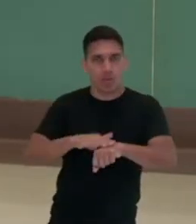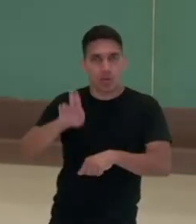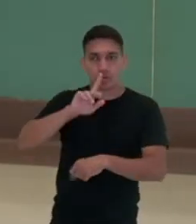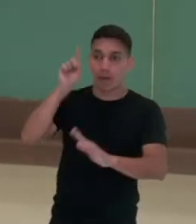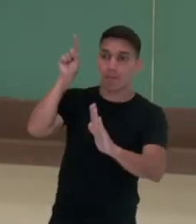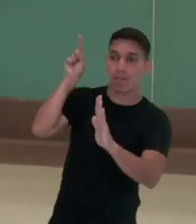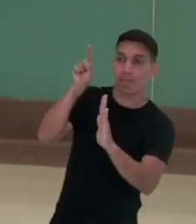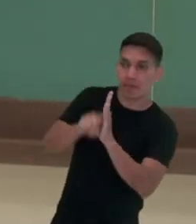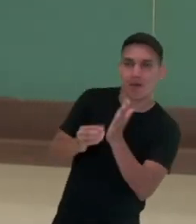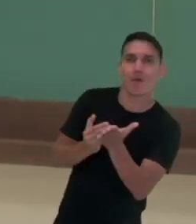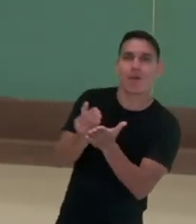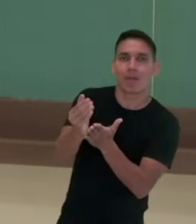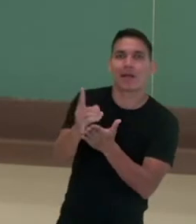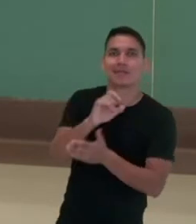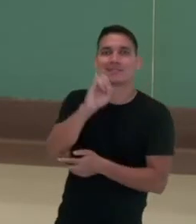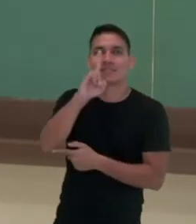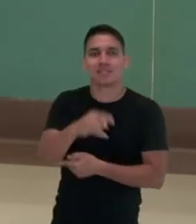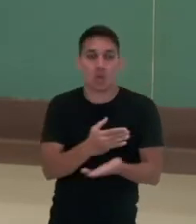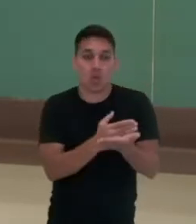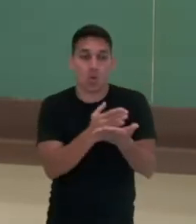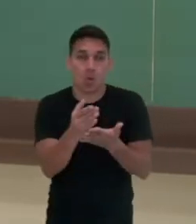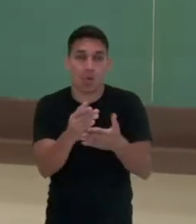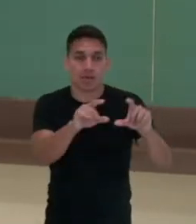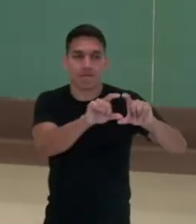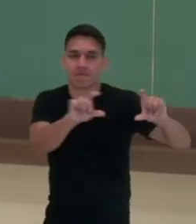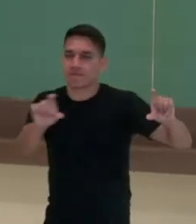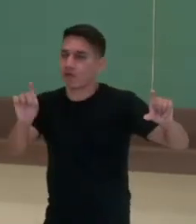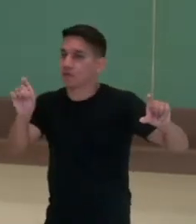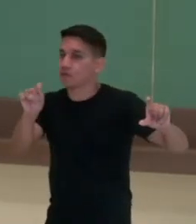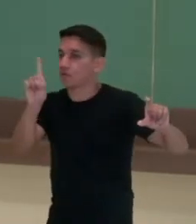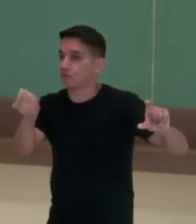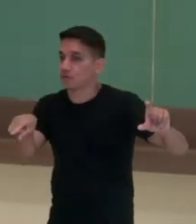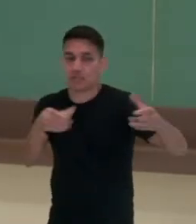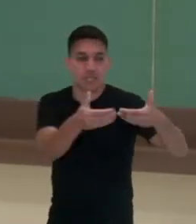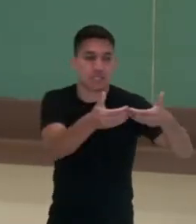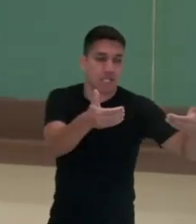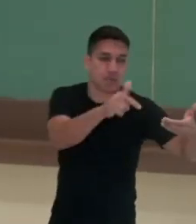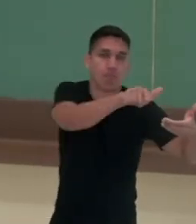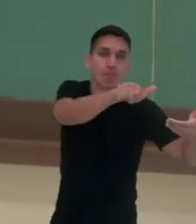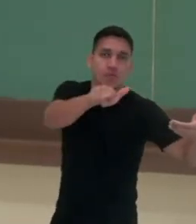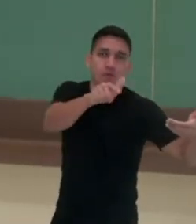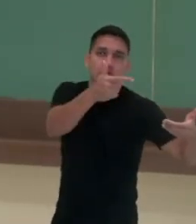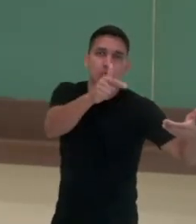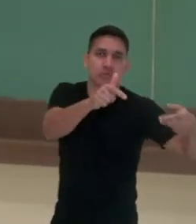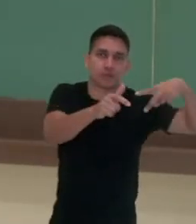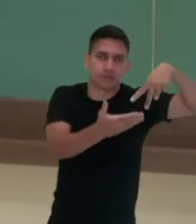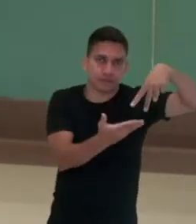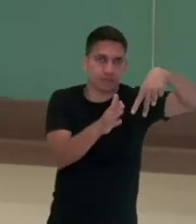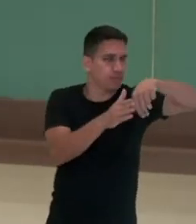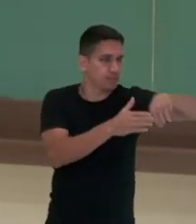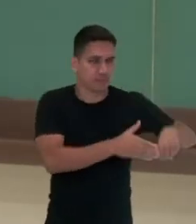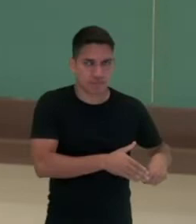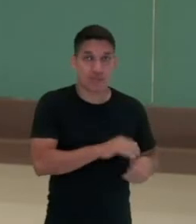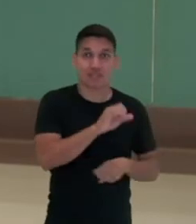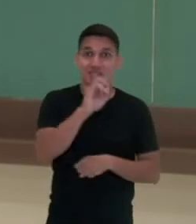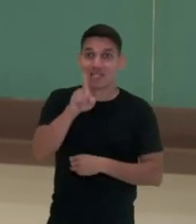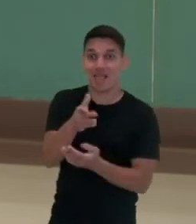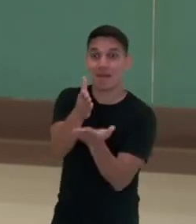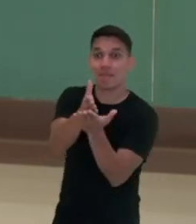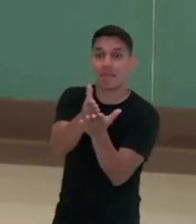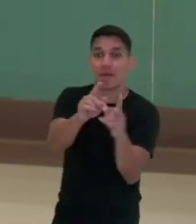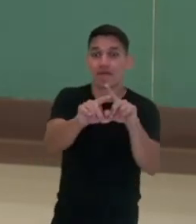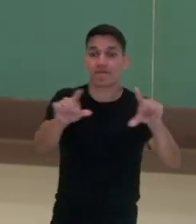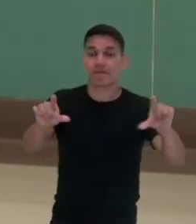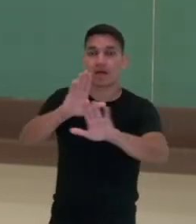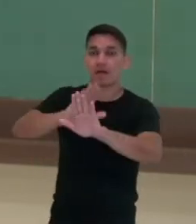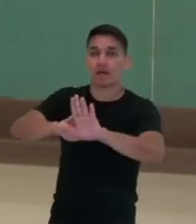ele está no início de uma frase interrogativa, separado e sem acento circunflexo. Se ele está no meio de uma frase indicando a ideia